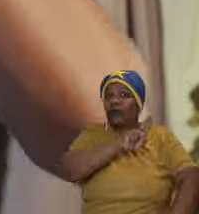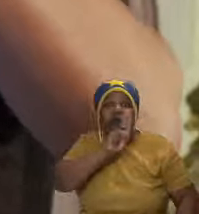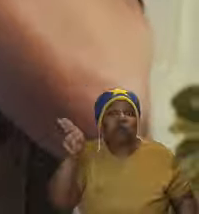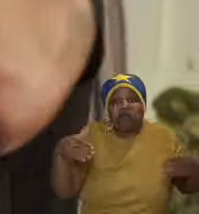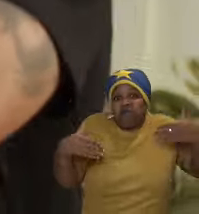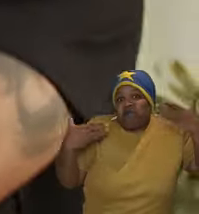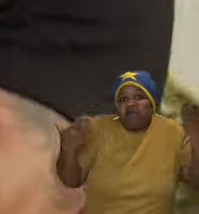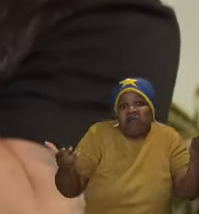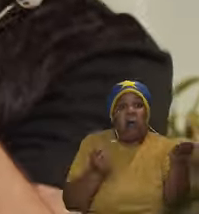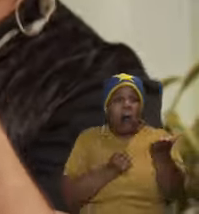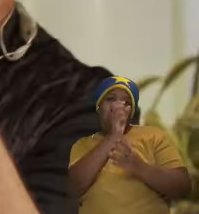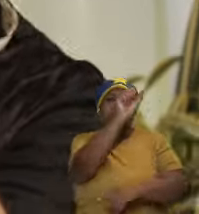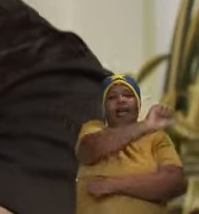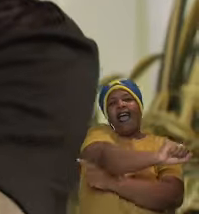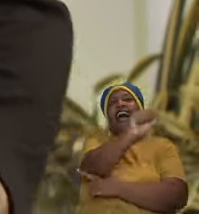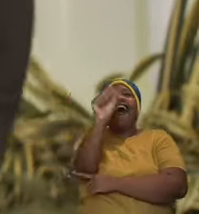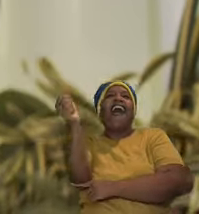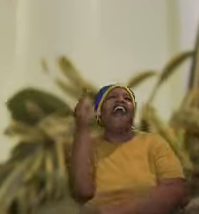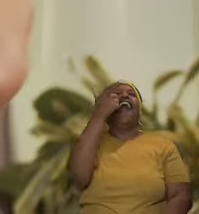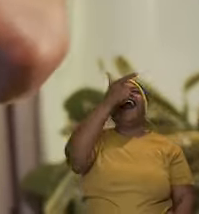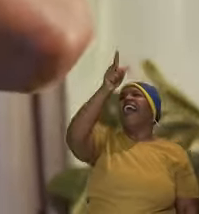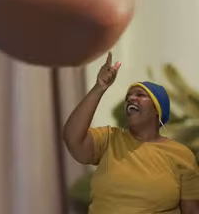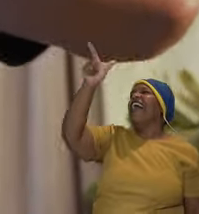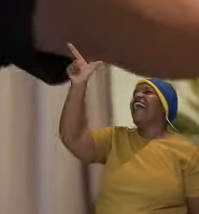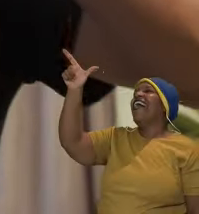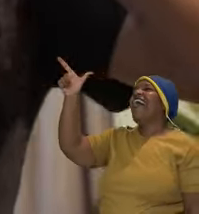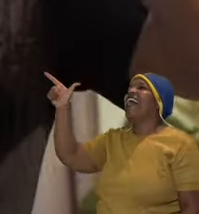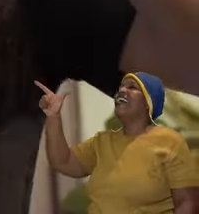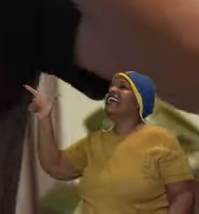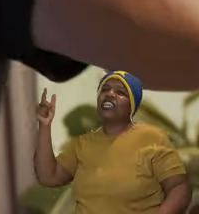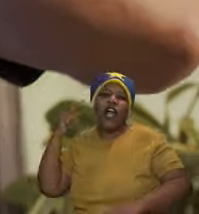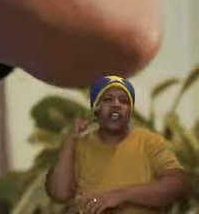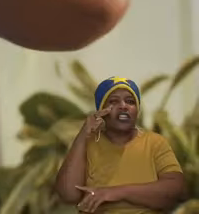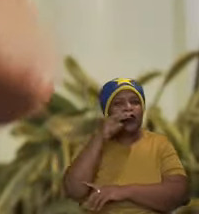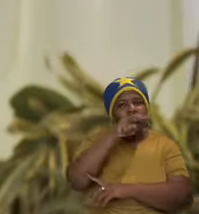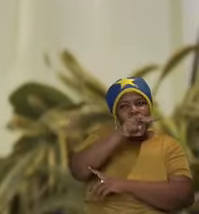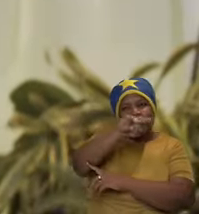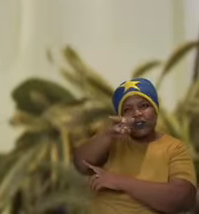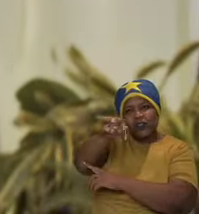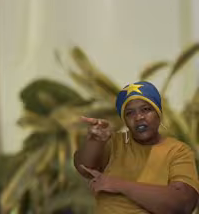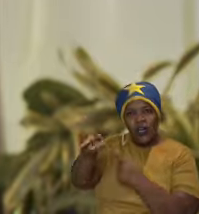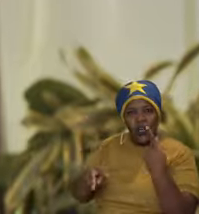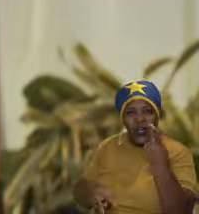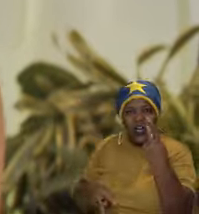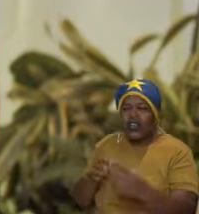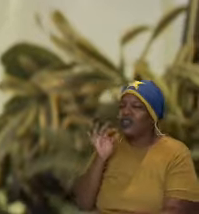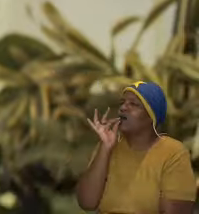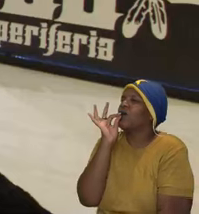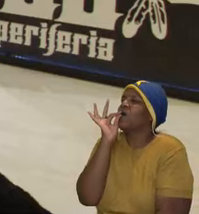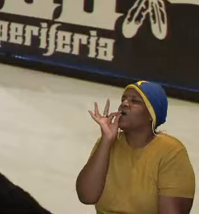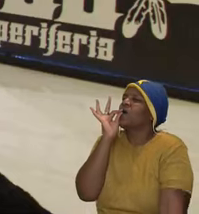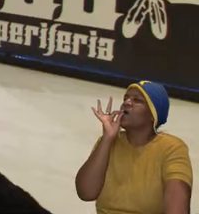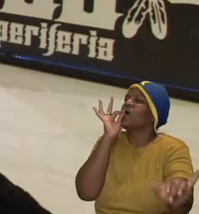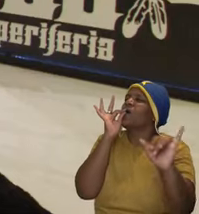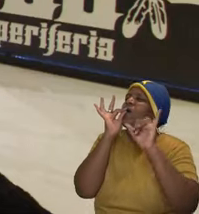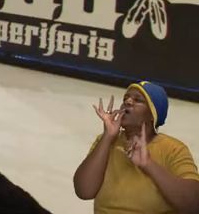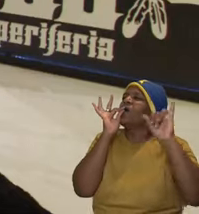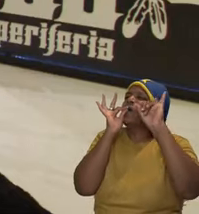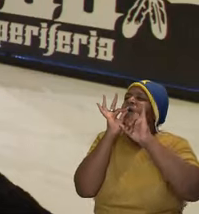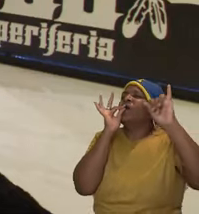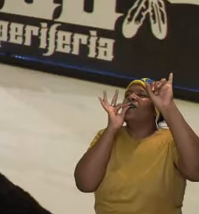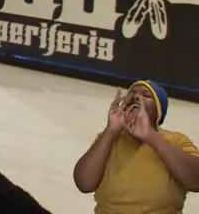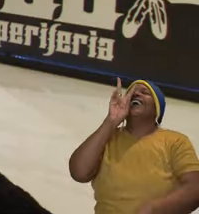compra um Mustang, parte pra outro rolê. Então vamos no mirante ali, nós dois e a Blunt. Que o